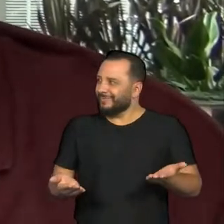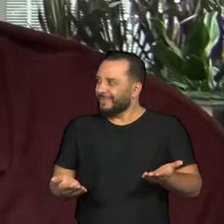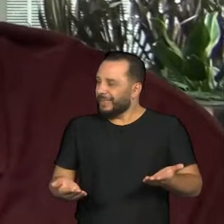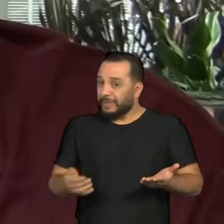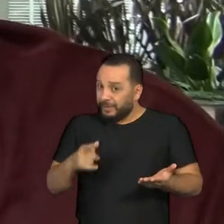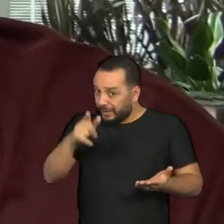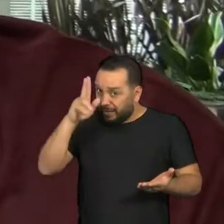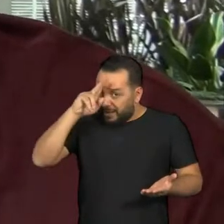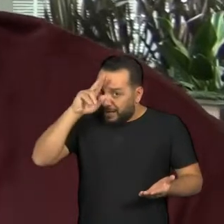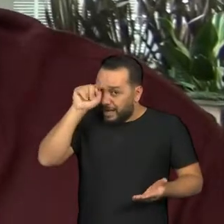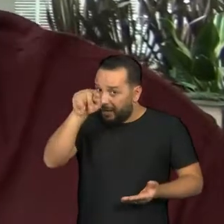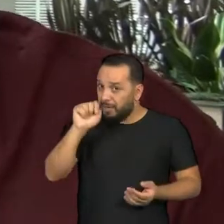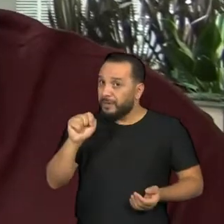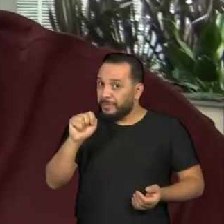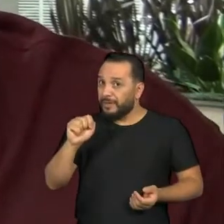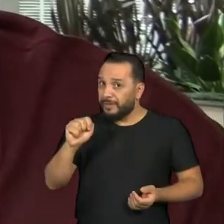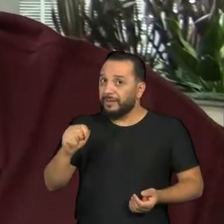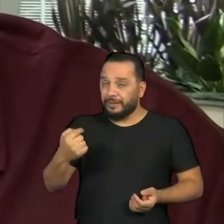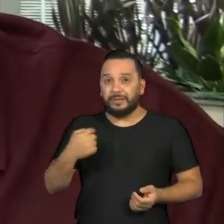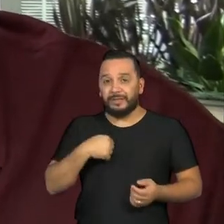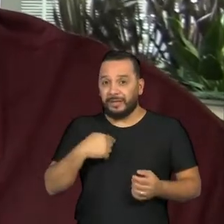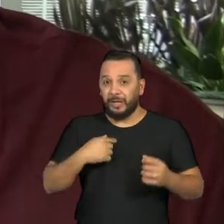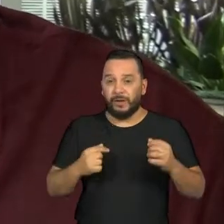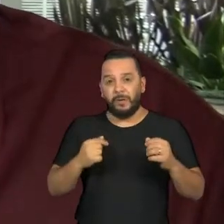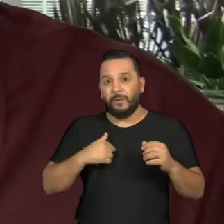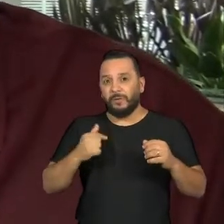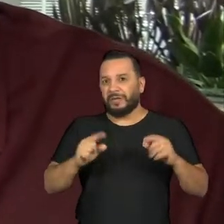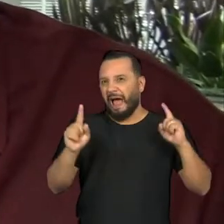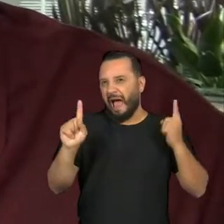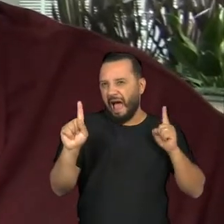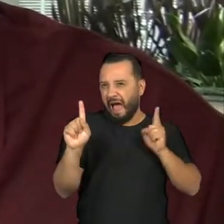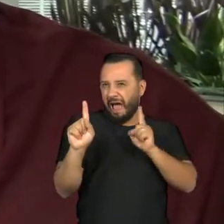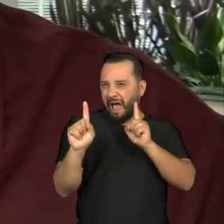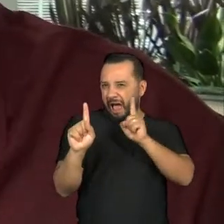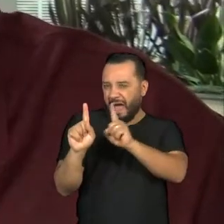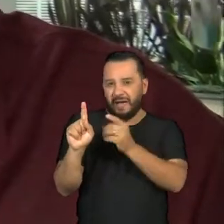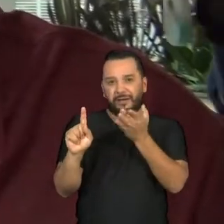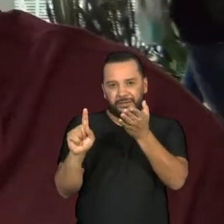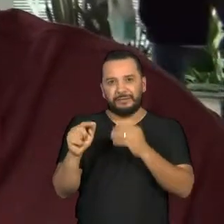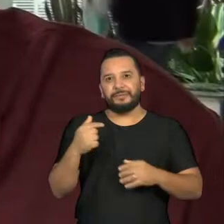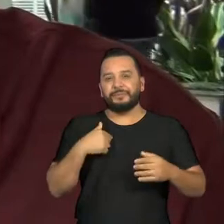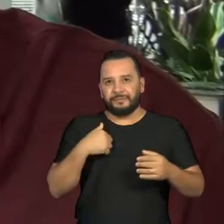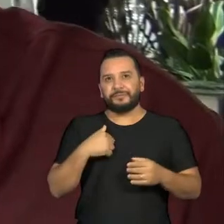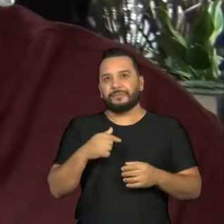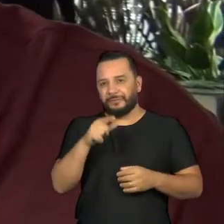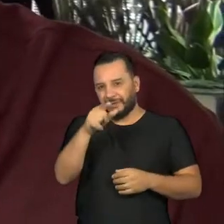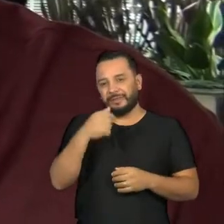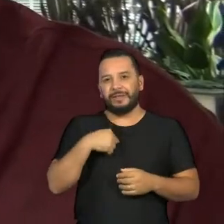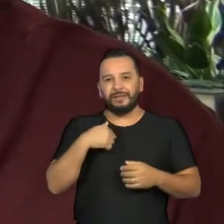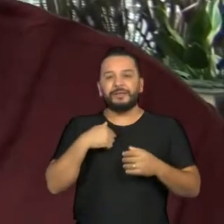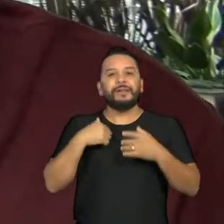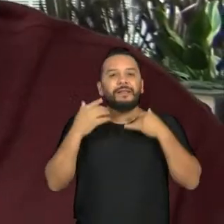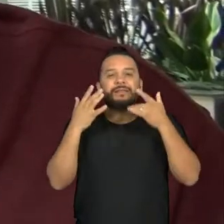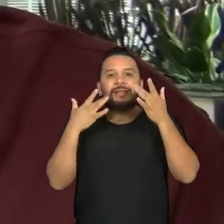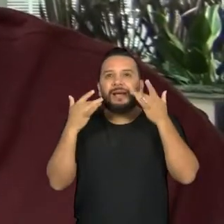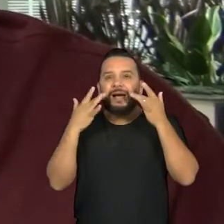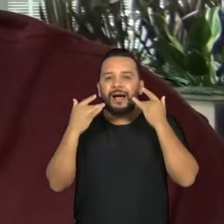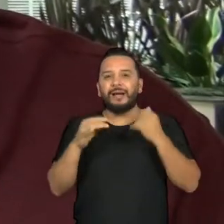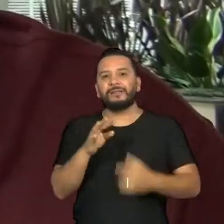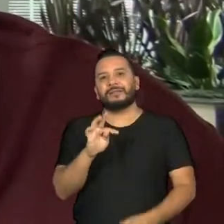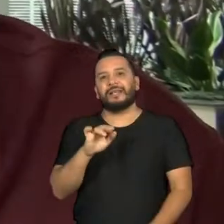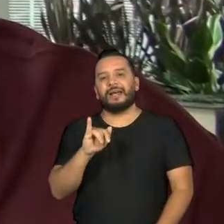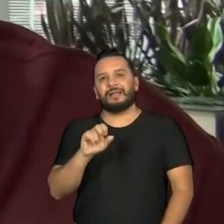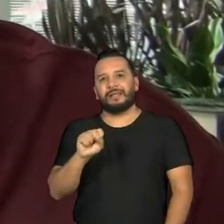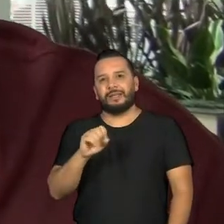Você se lembra quando eu fui correndo atrás de você no teatro onde você estava apresentando Trair